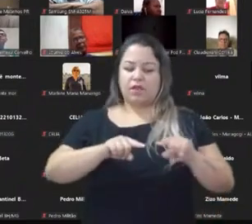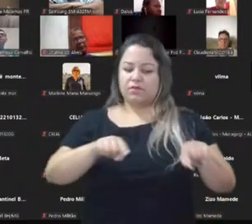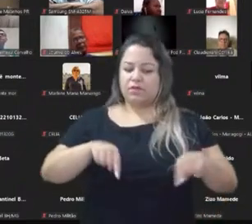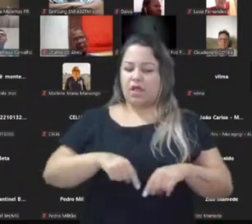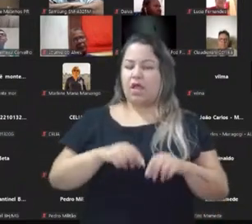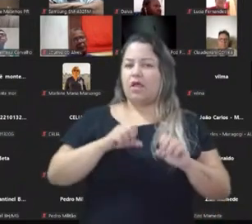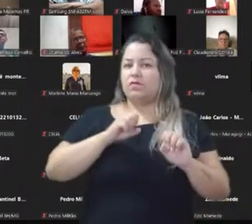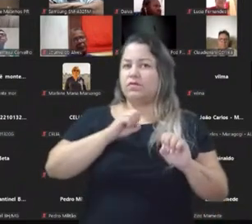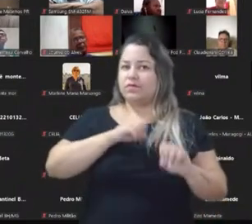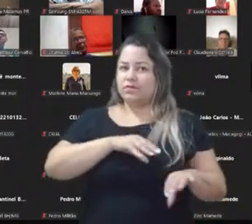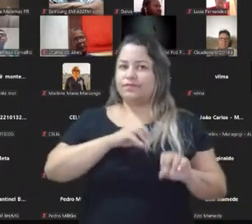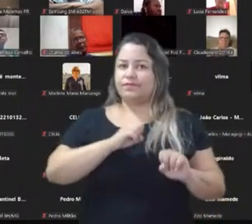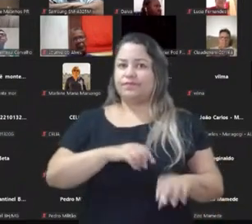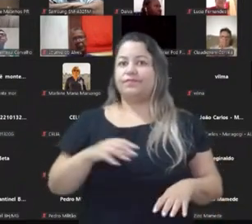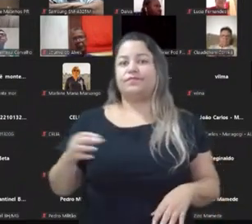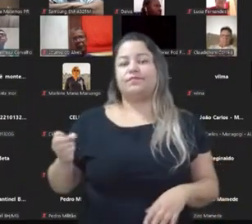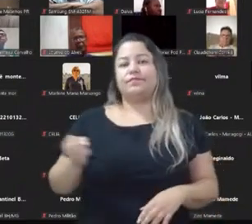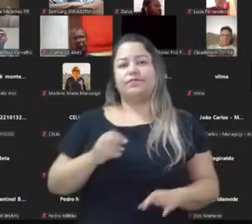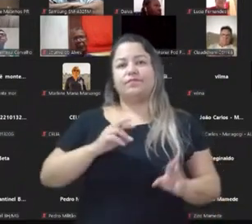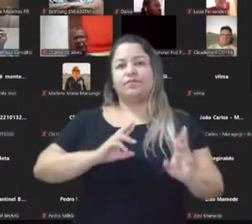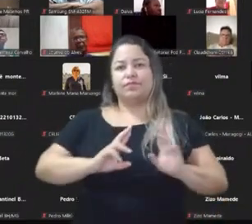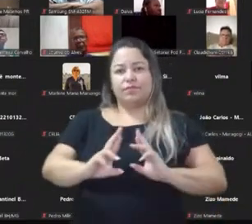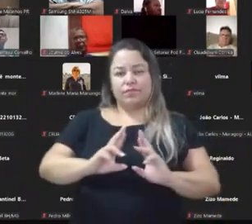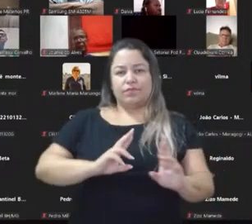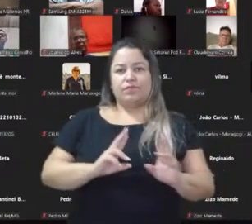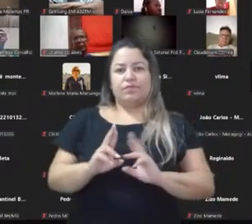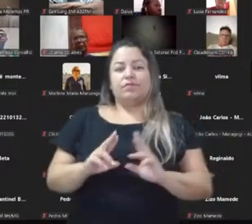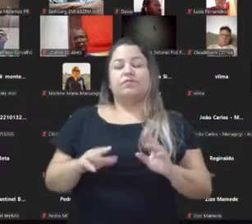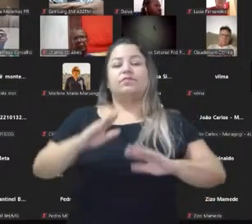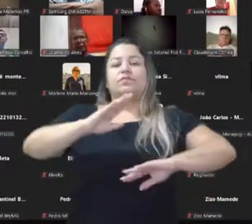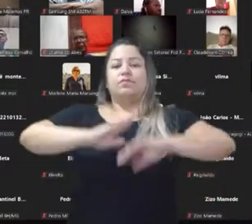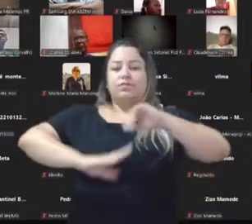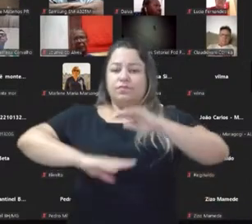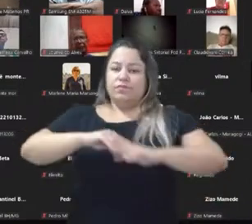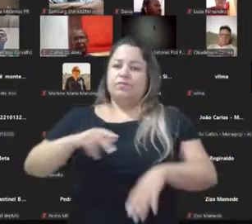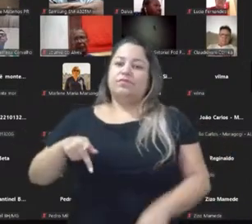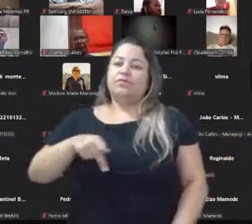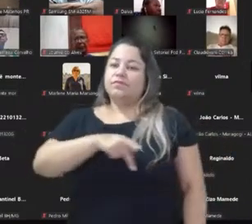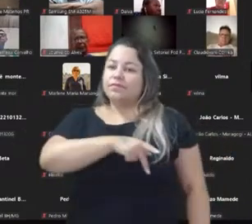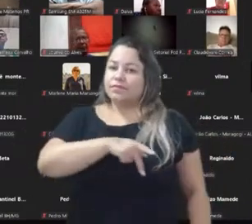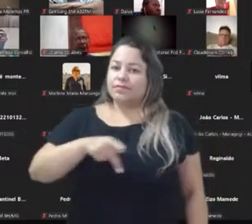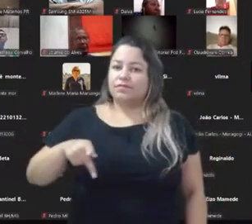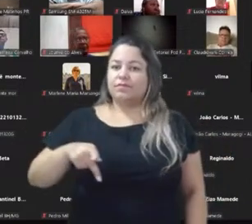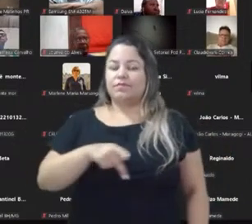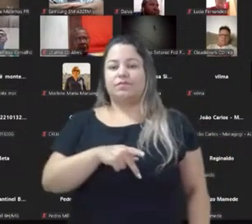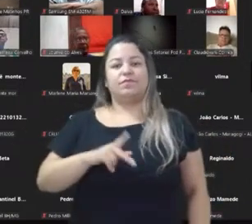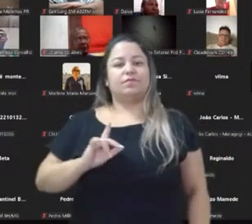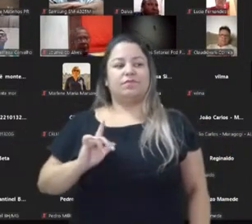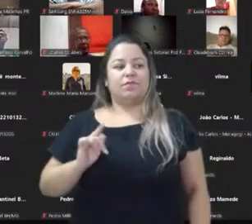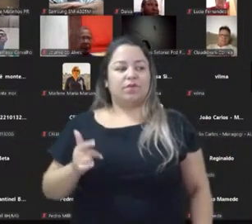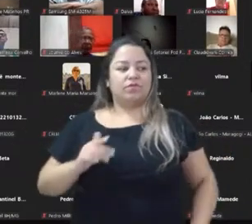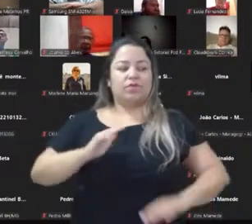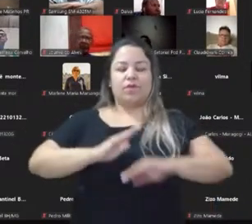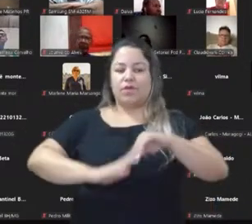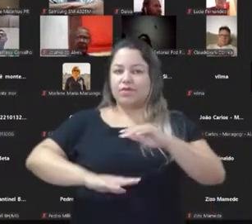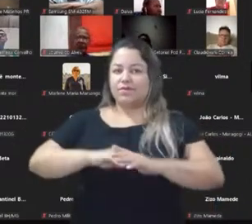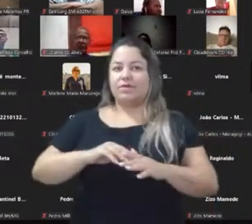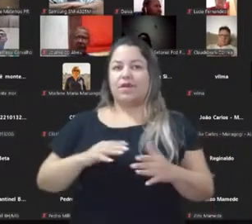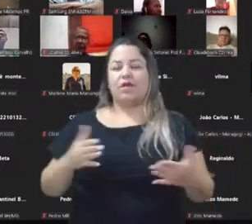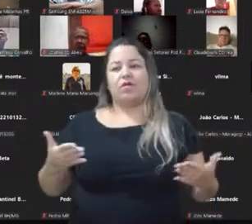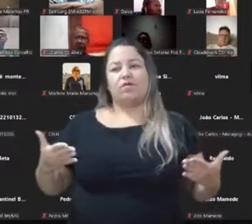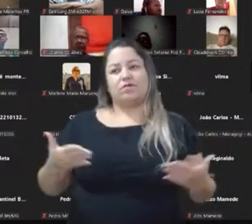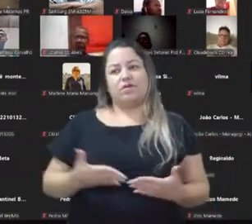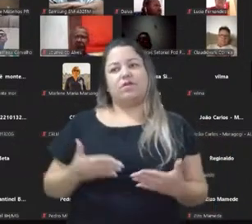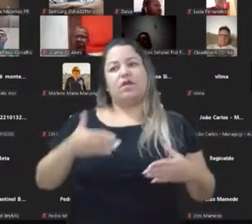o que que são essas novas relações das práticas pedagógicas né não é à toa que recentemente nas